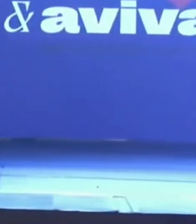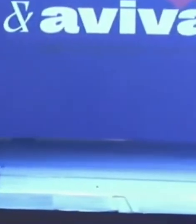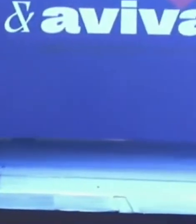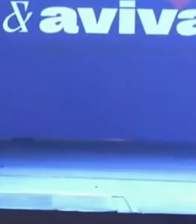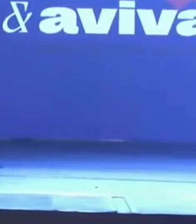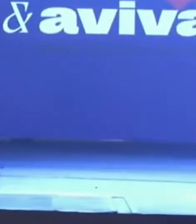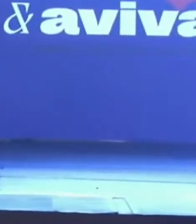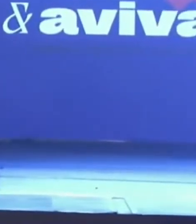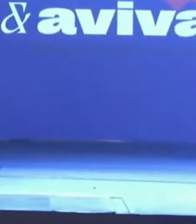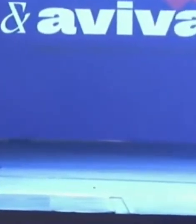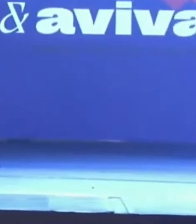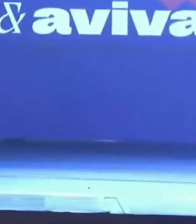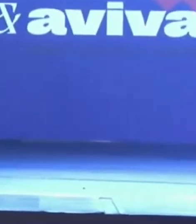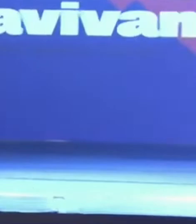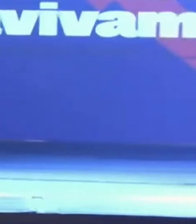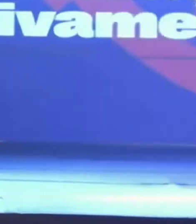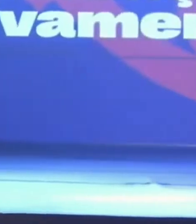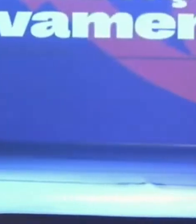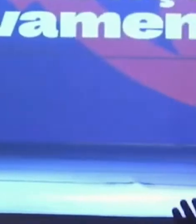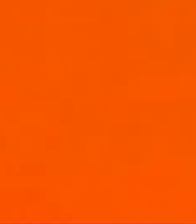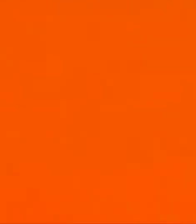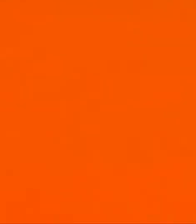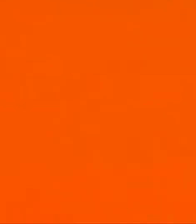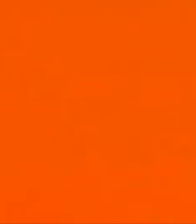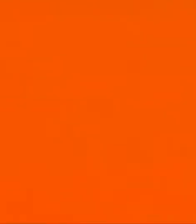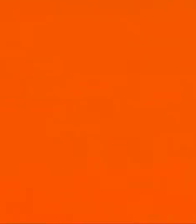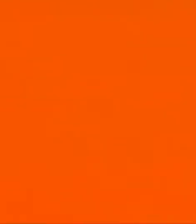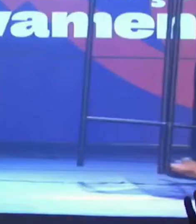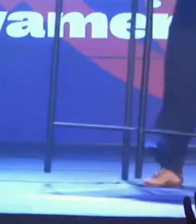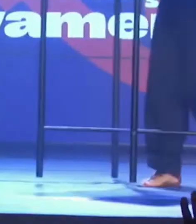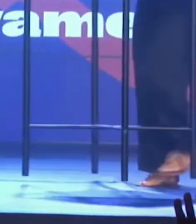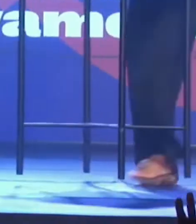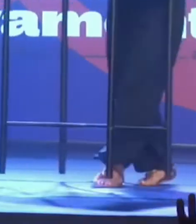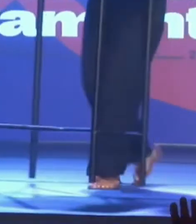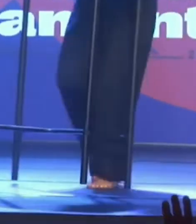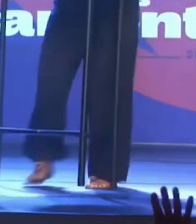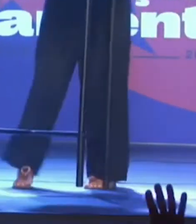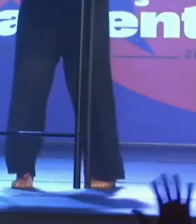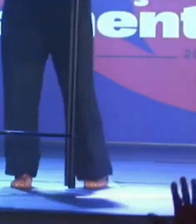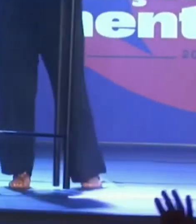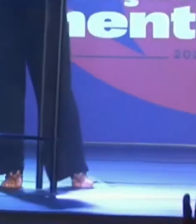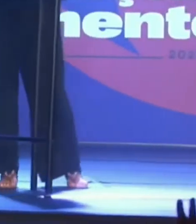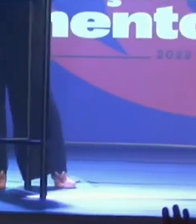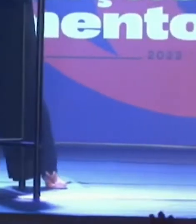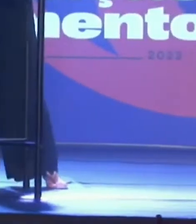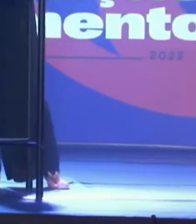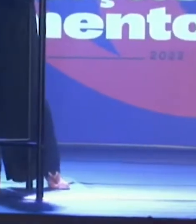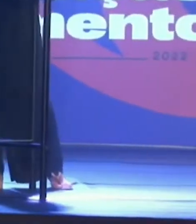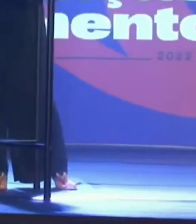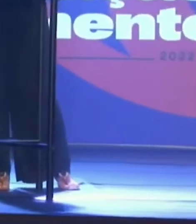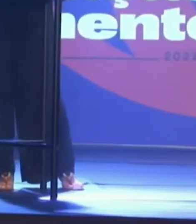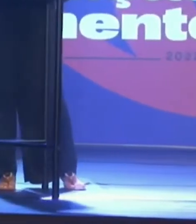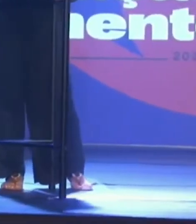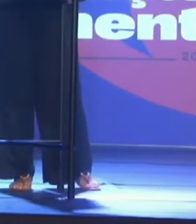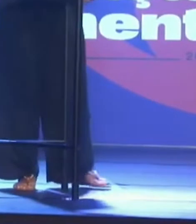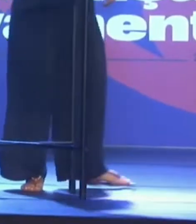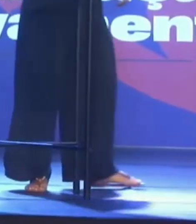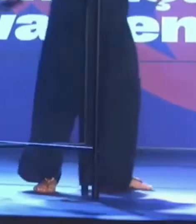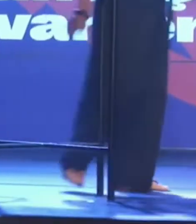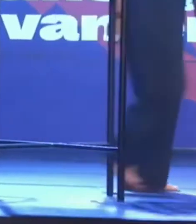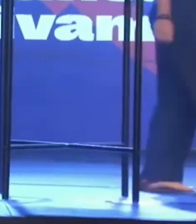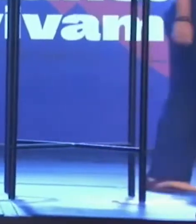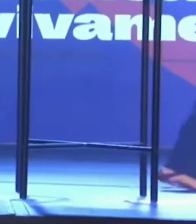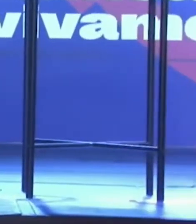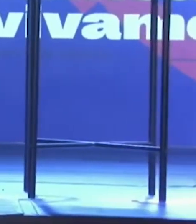Boa noite, gente. Eu quero pedir perdão por esse negócio aí. Mas não levem isso em consideração.